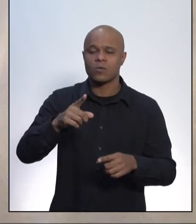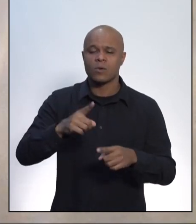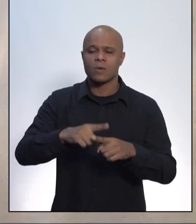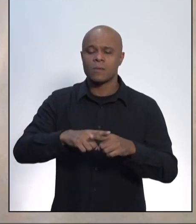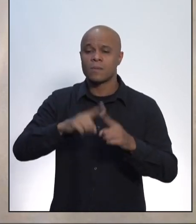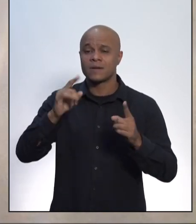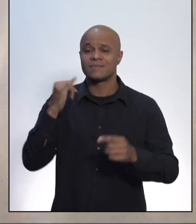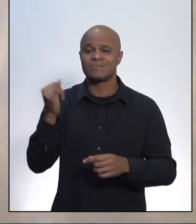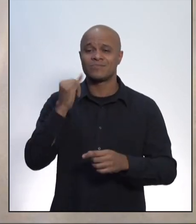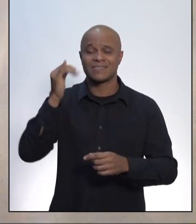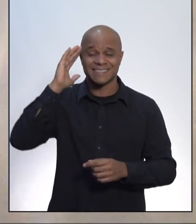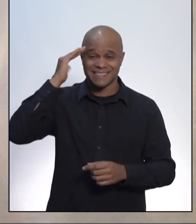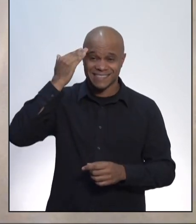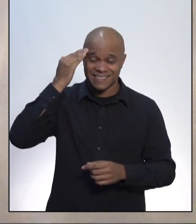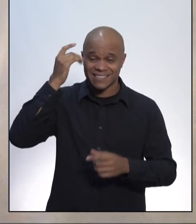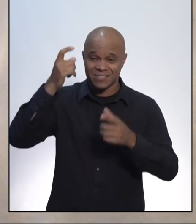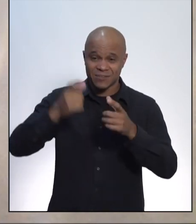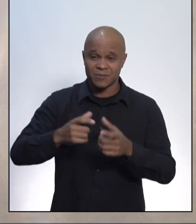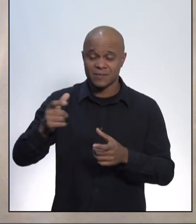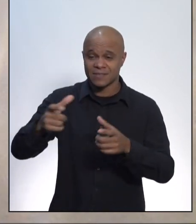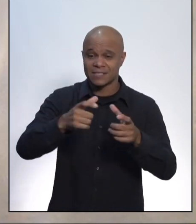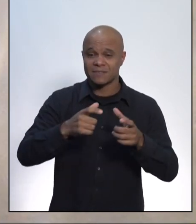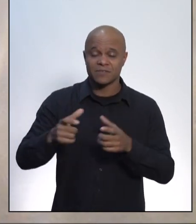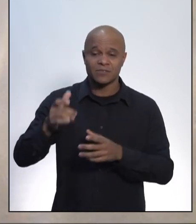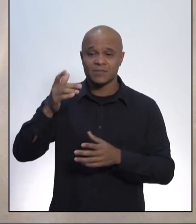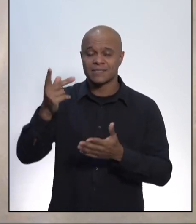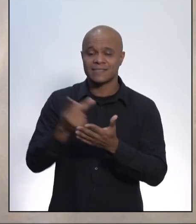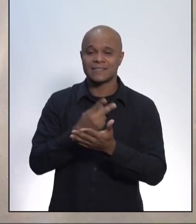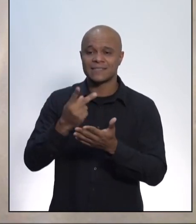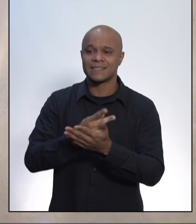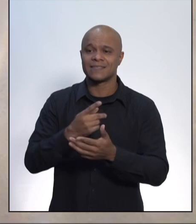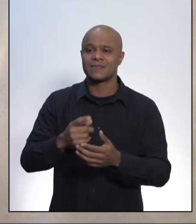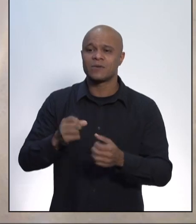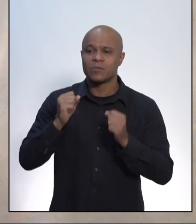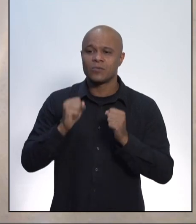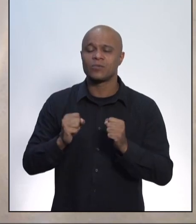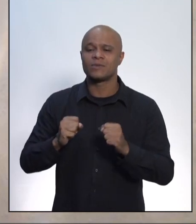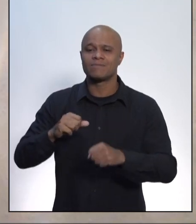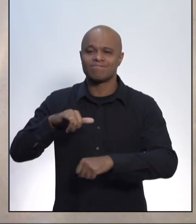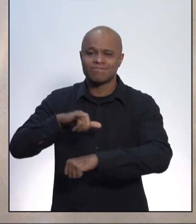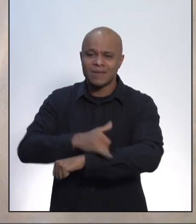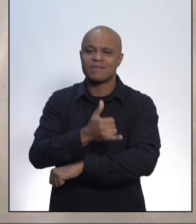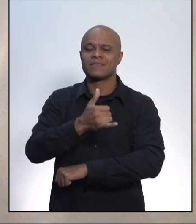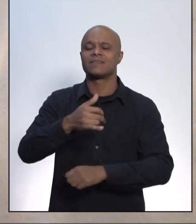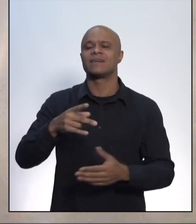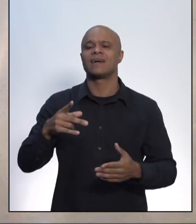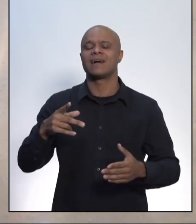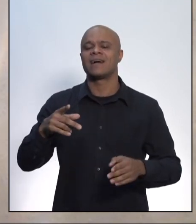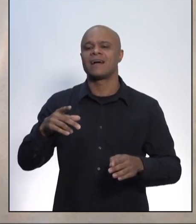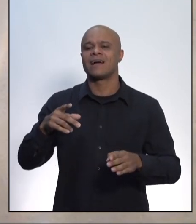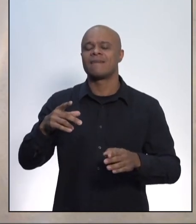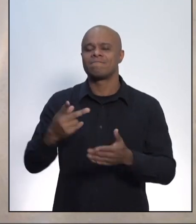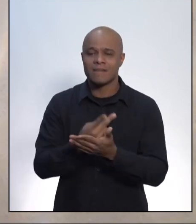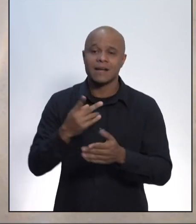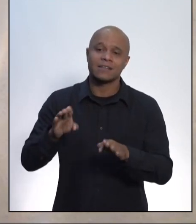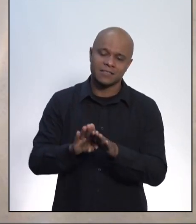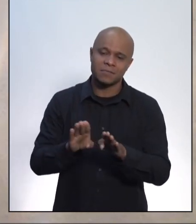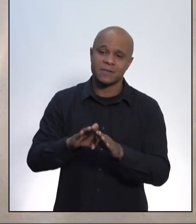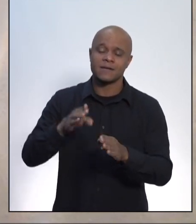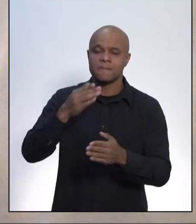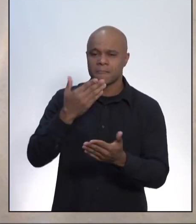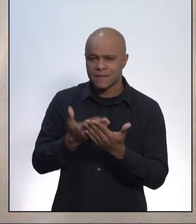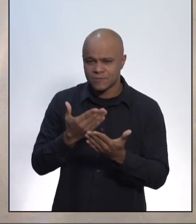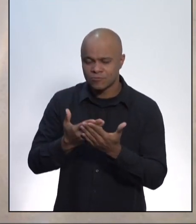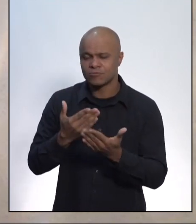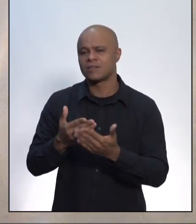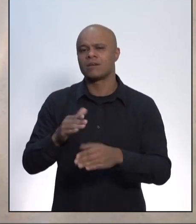gente entender onde foi que essas pessoas erraram, tá? Para a gente poder evitar esse erro. Acho que a gente conhecer, estudar, conversar